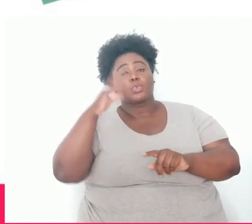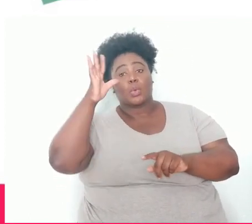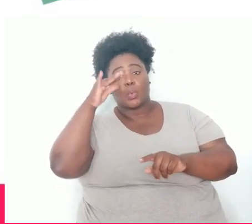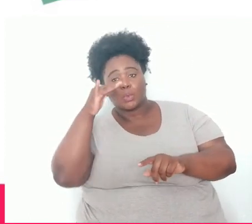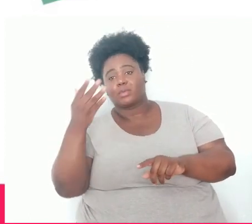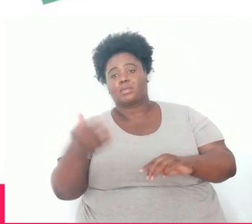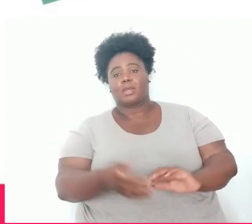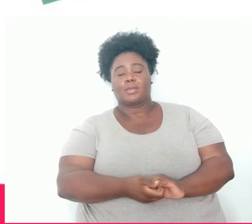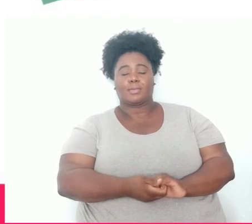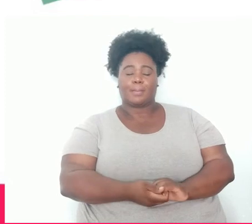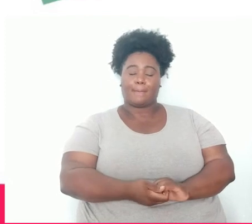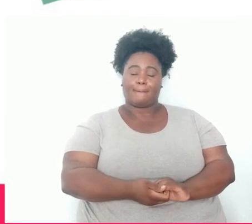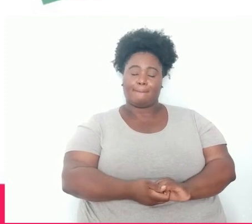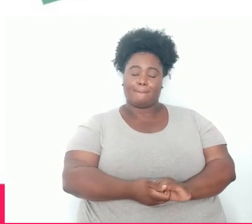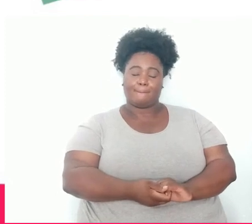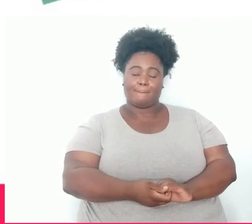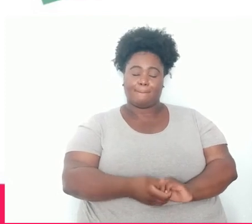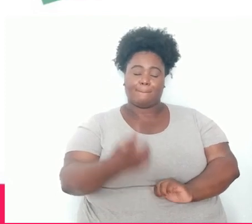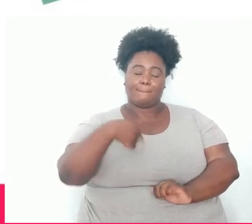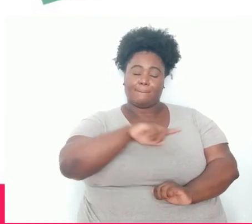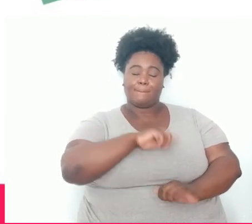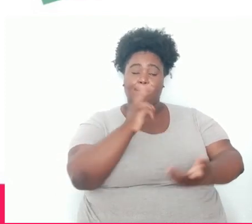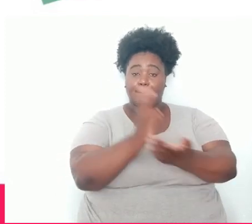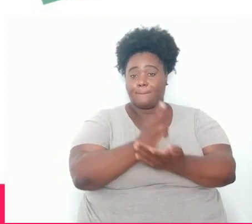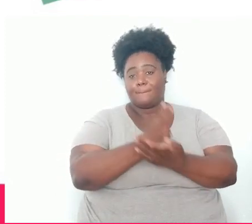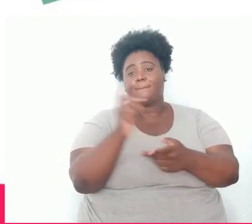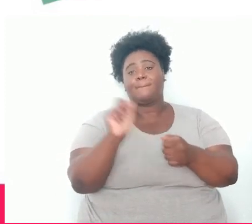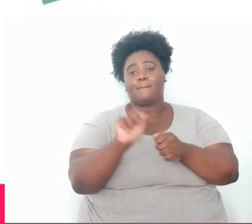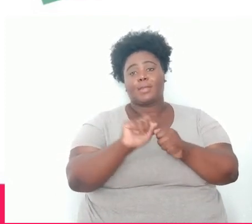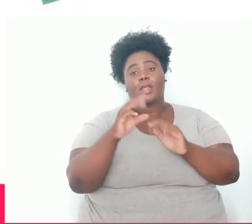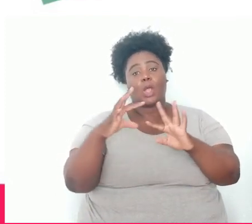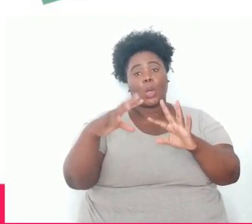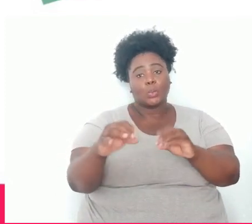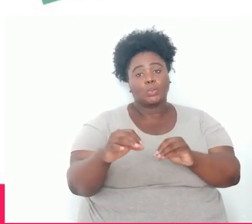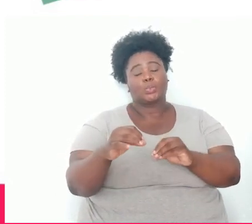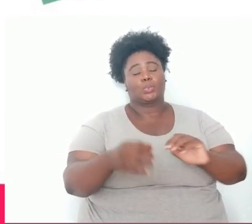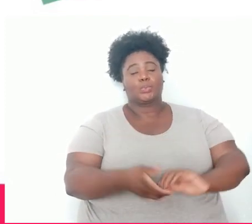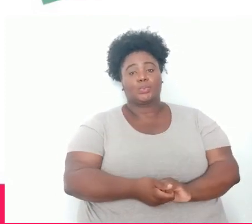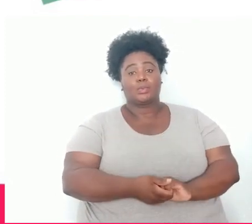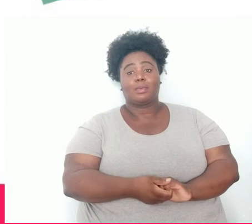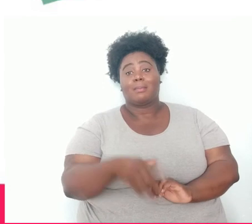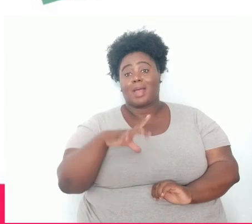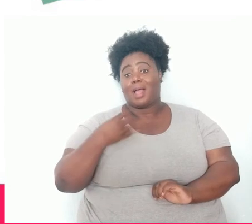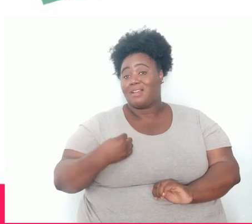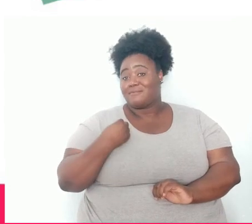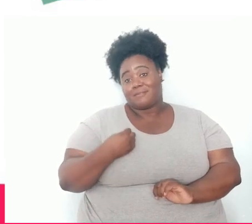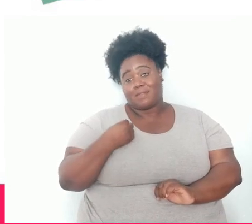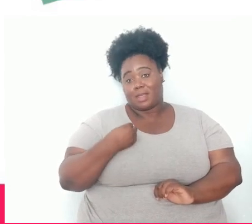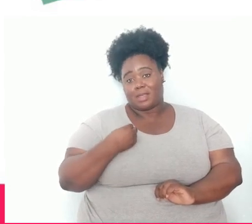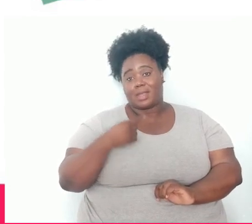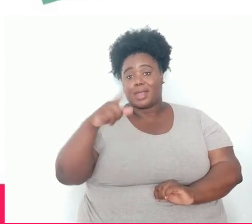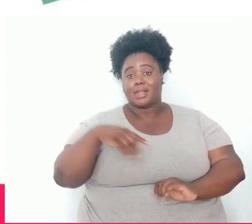de curiosidade. A gente está sempre produzindo de tudo um pouco, né? Para poder